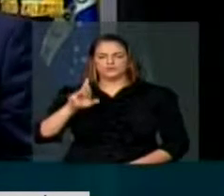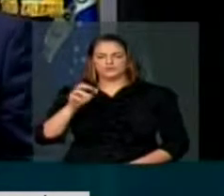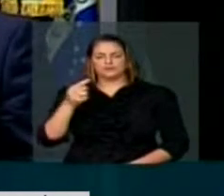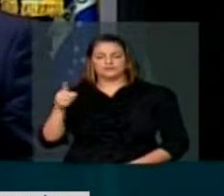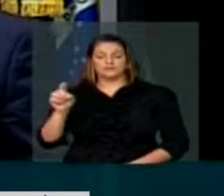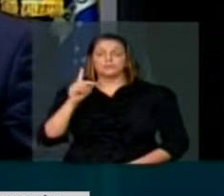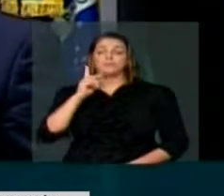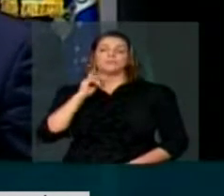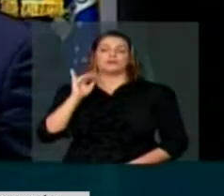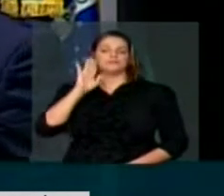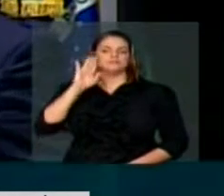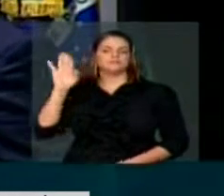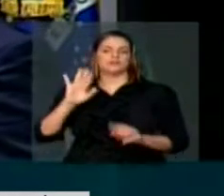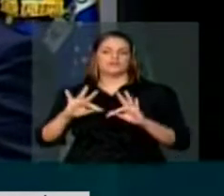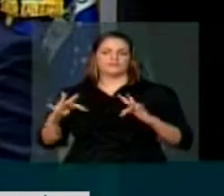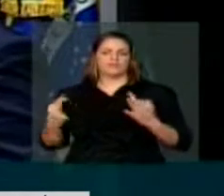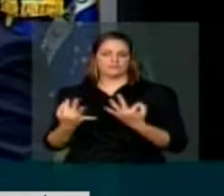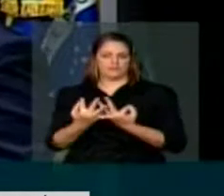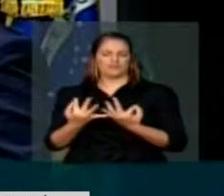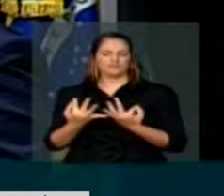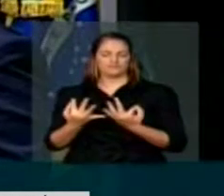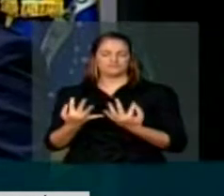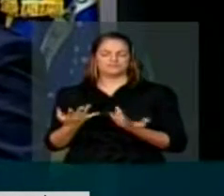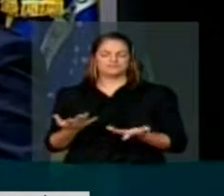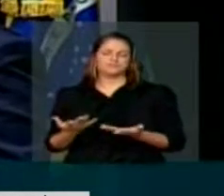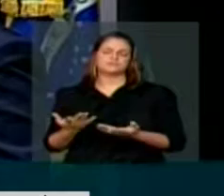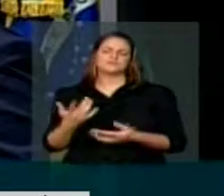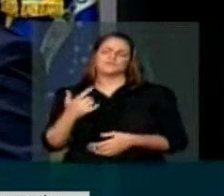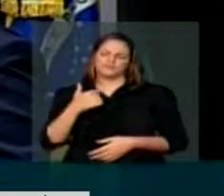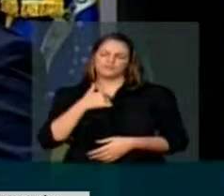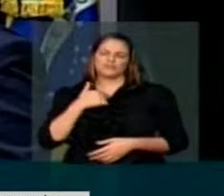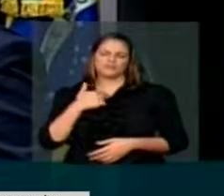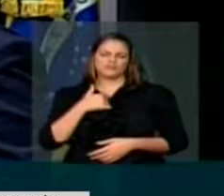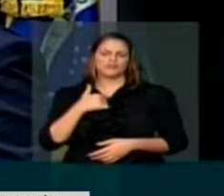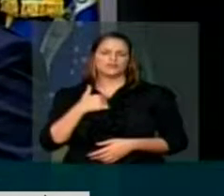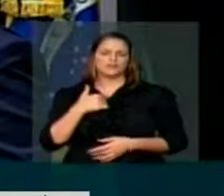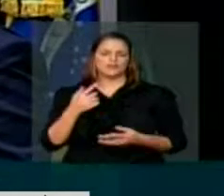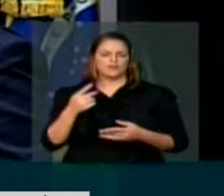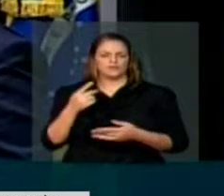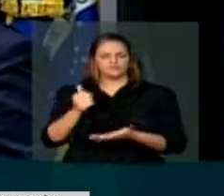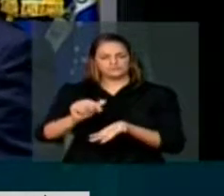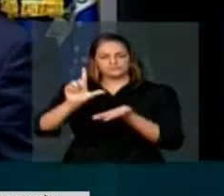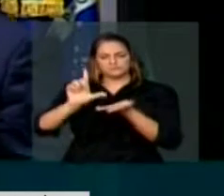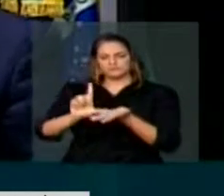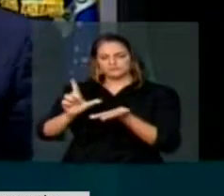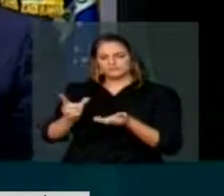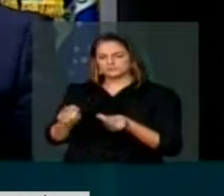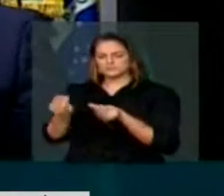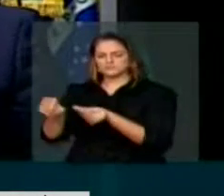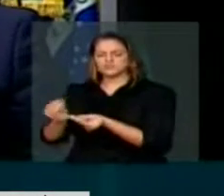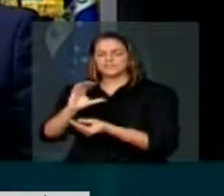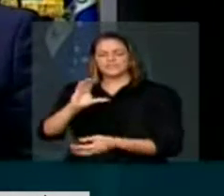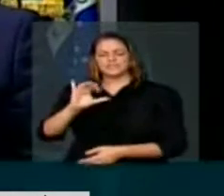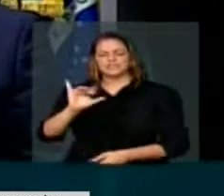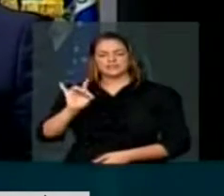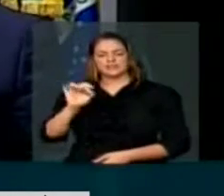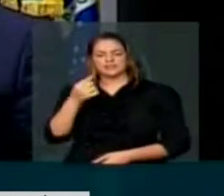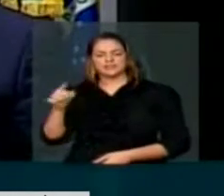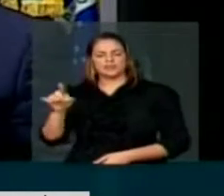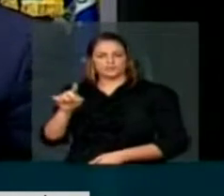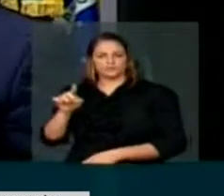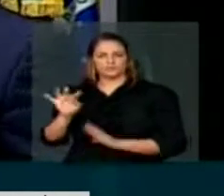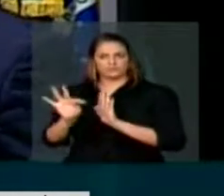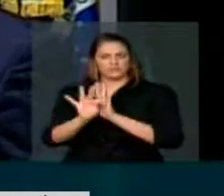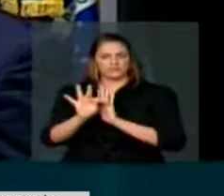desta família, a quem tive também a honra de dar o título de cidadão teresinense. E a outro,